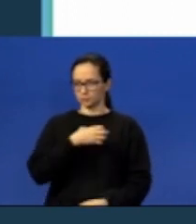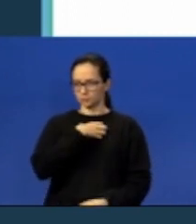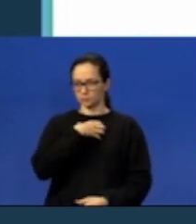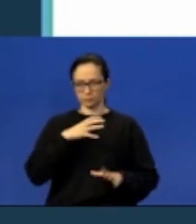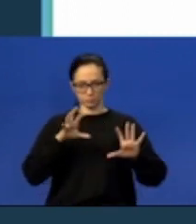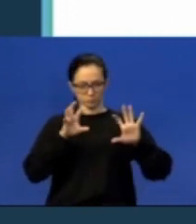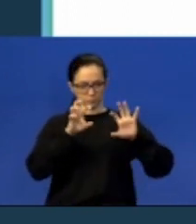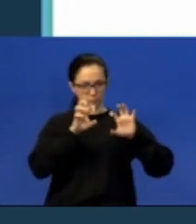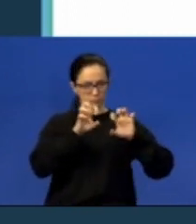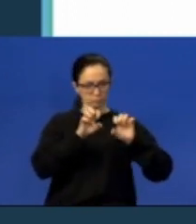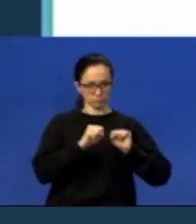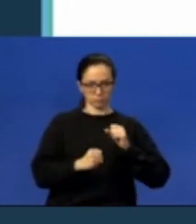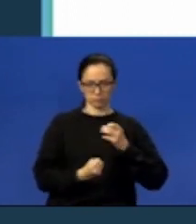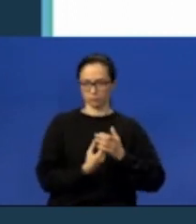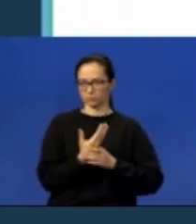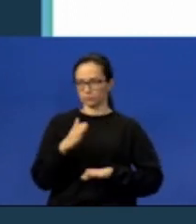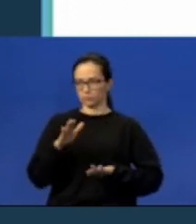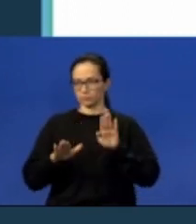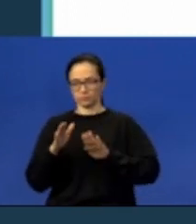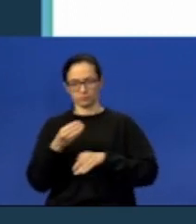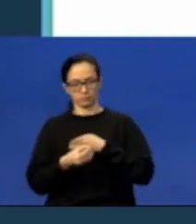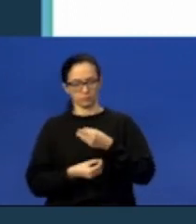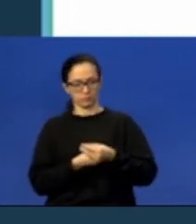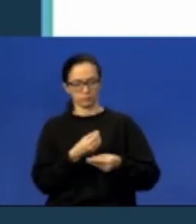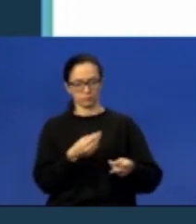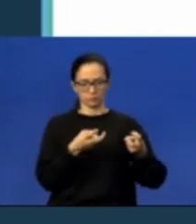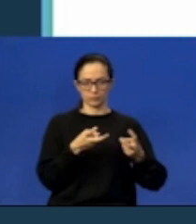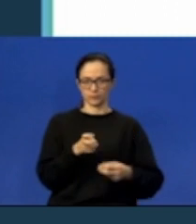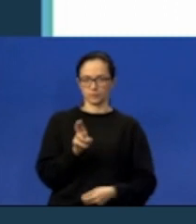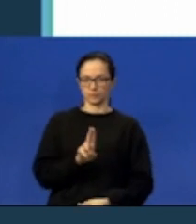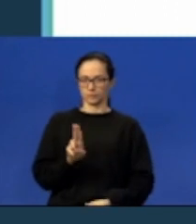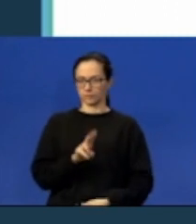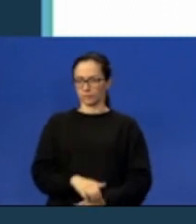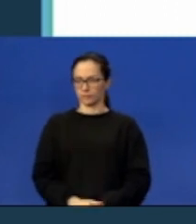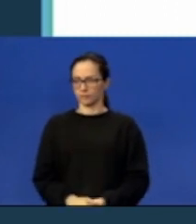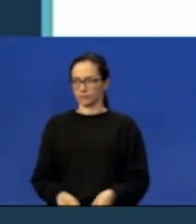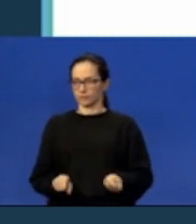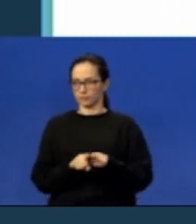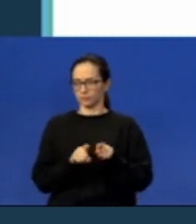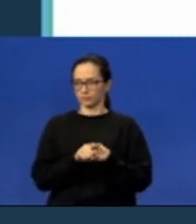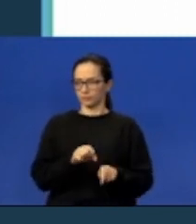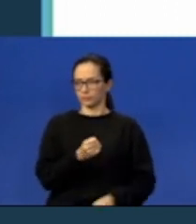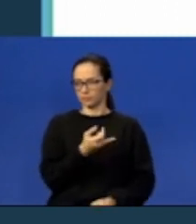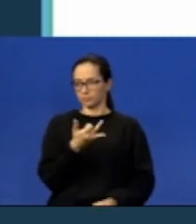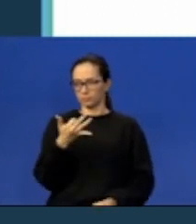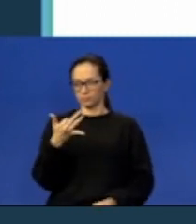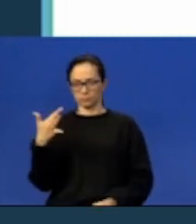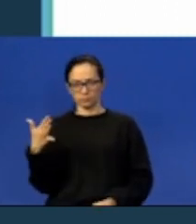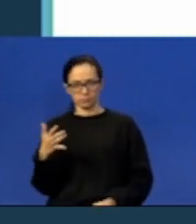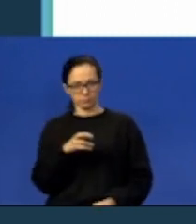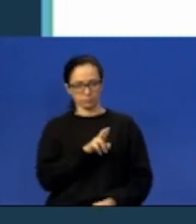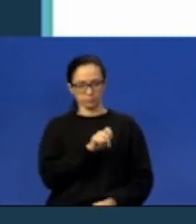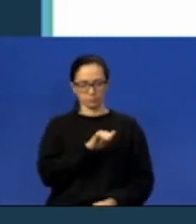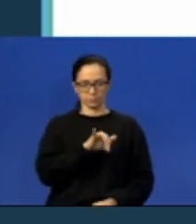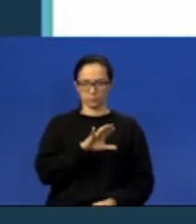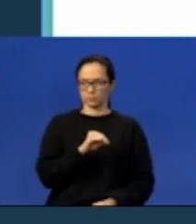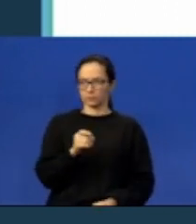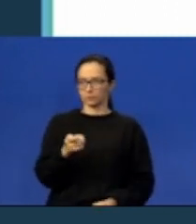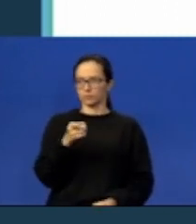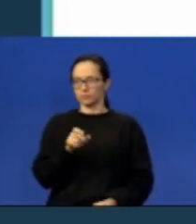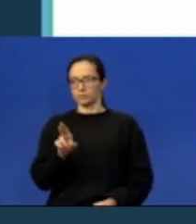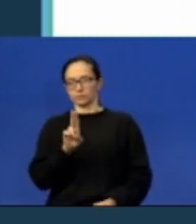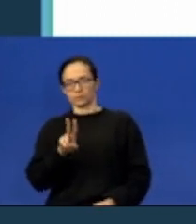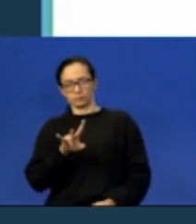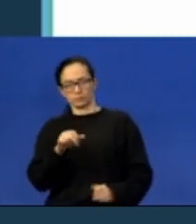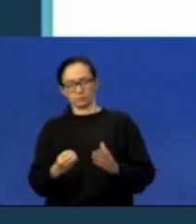vai depender da densidade do tecido biológico e da quantidade de raio-x que vai atingir esse filme,